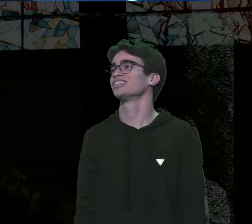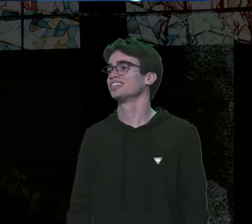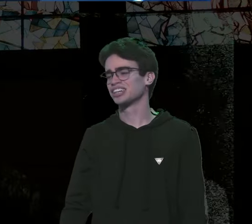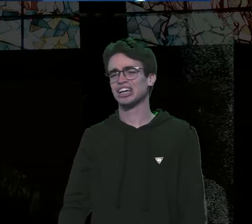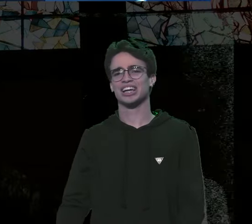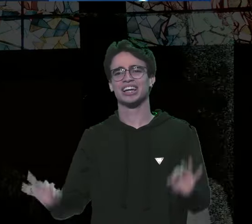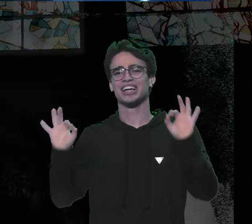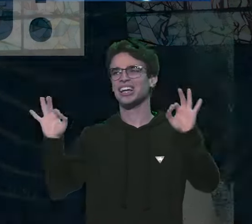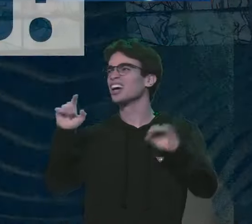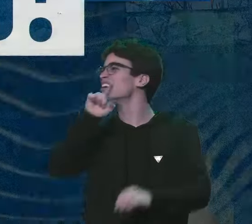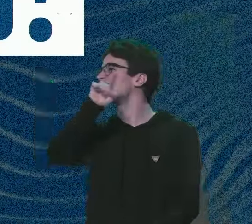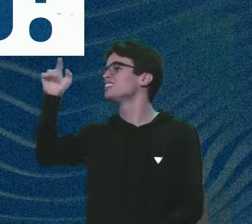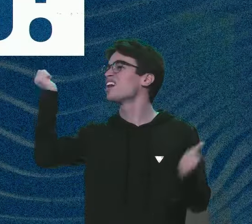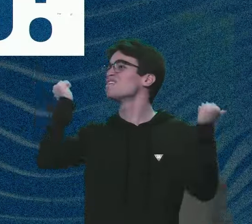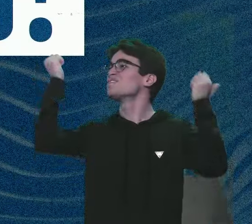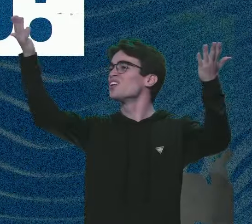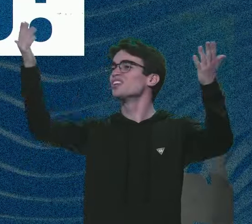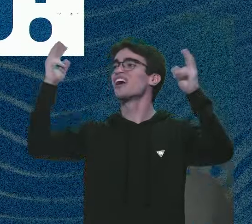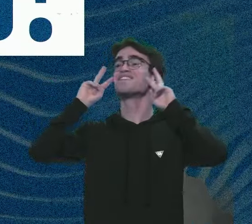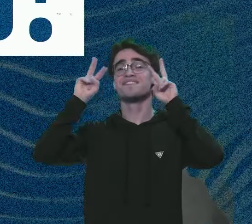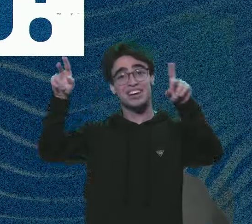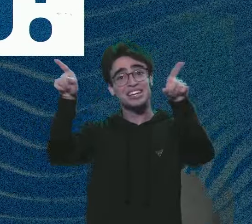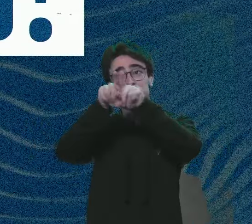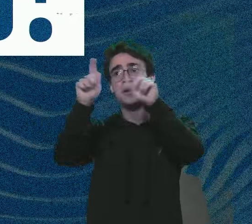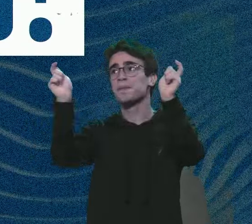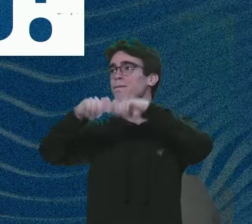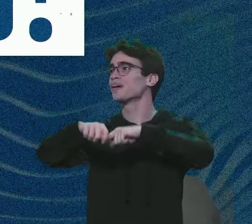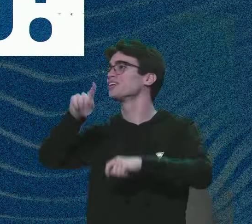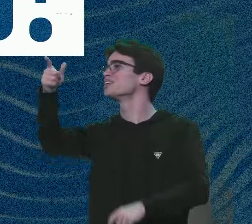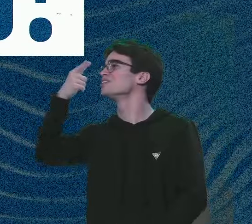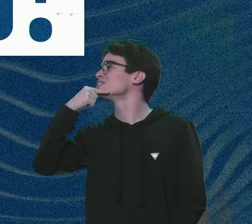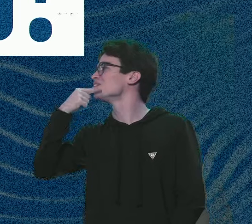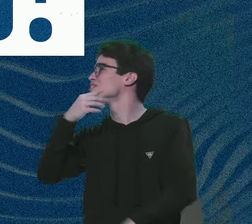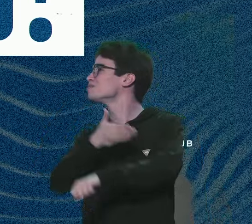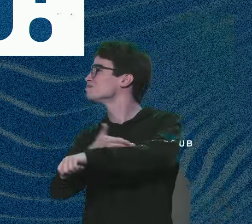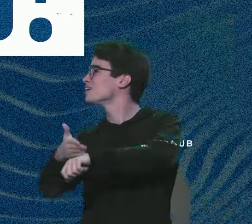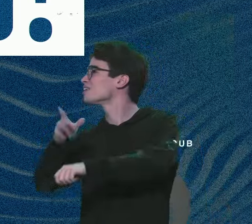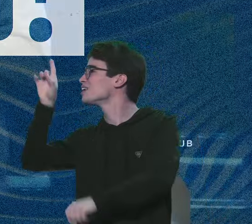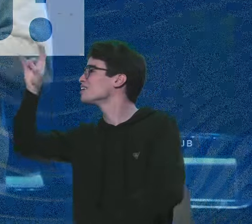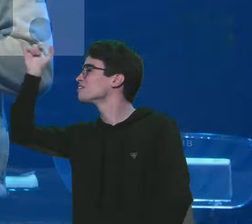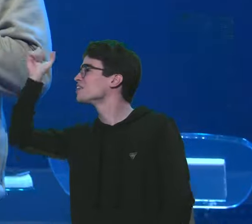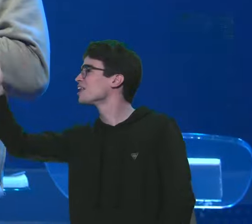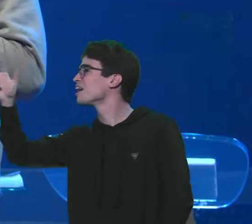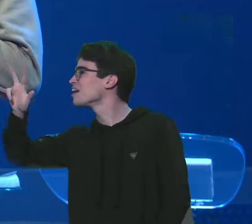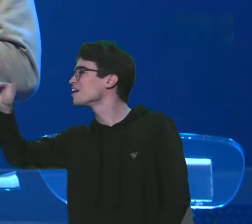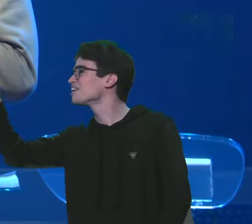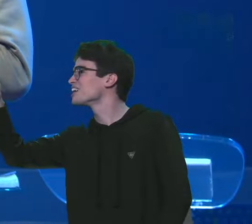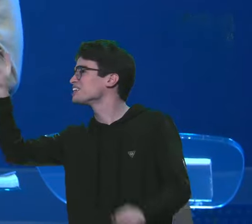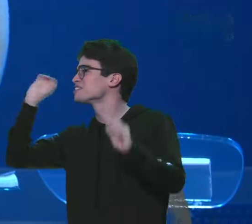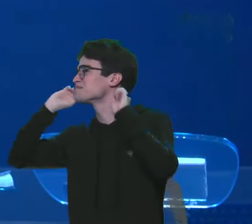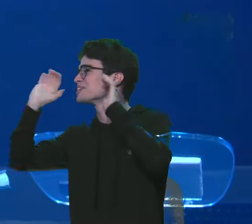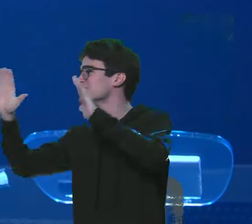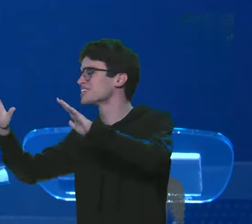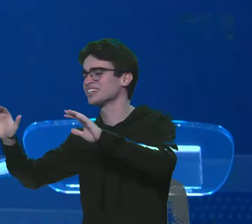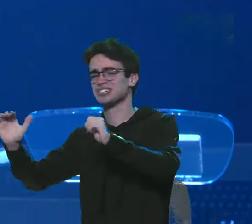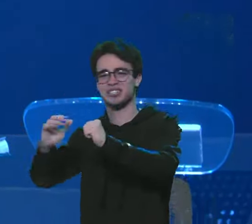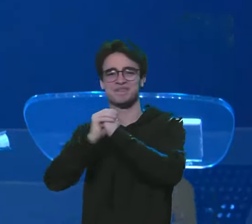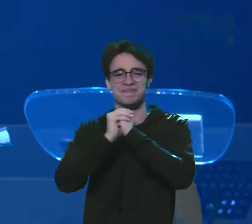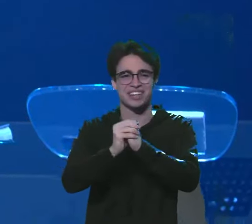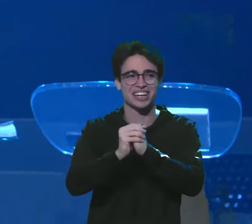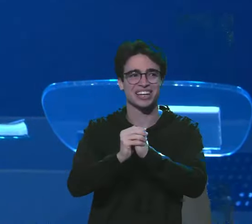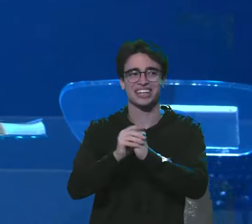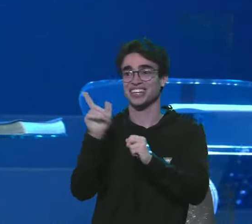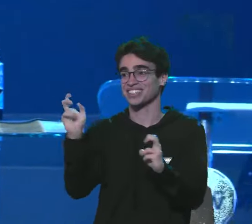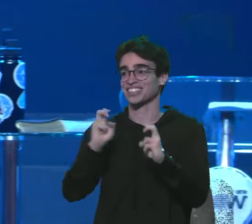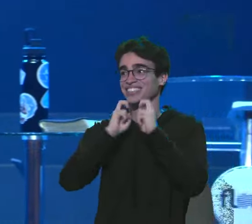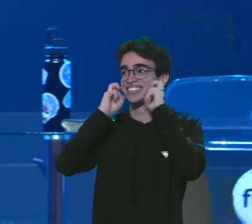É isso aí, não é porque você está aí no fundo que eu não estou te vendo, hein? O cara de branco ali, ó, Deus vai falar com você aí, meu querido. Que Deus te abençoe muito. Amém. Morreu